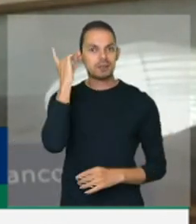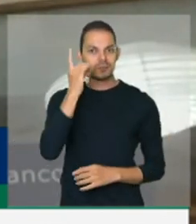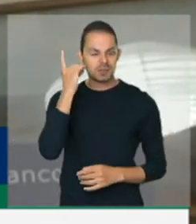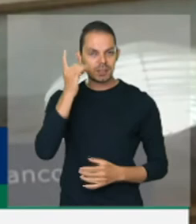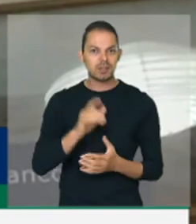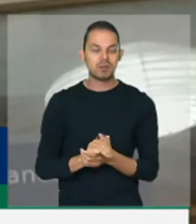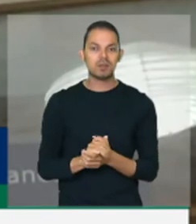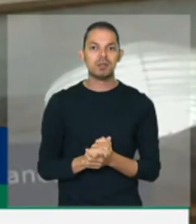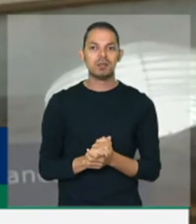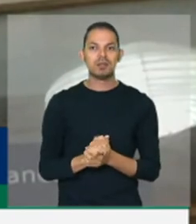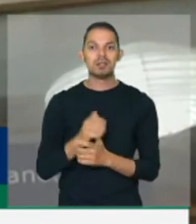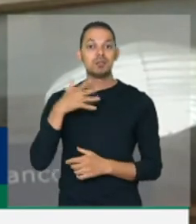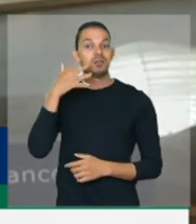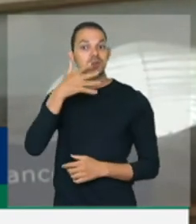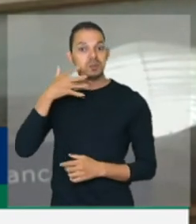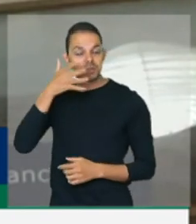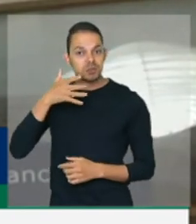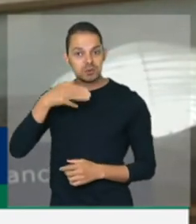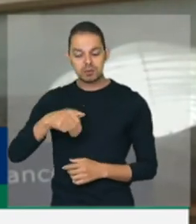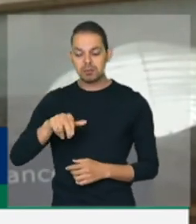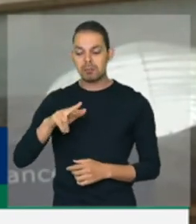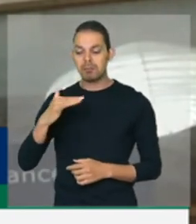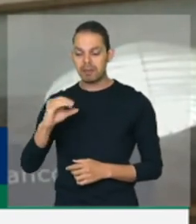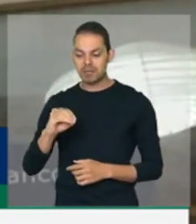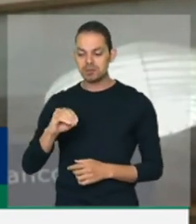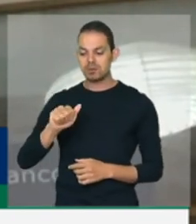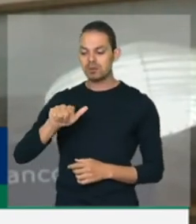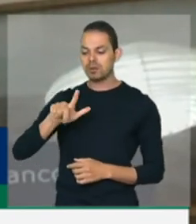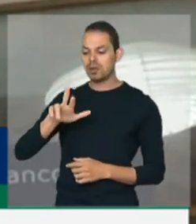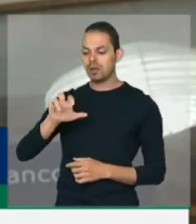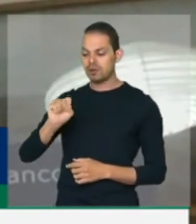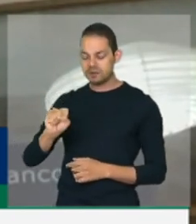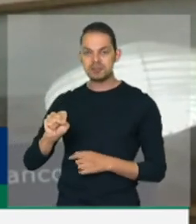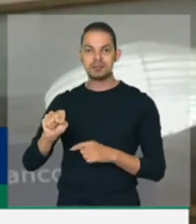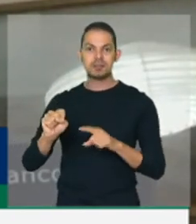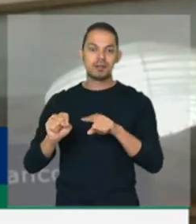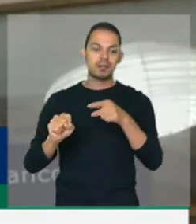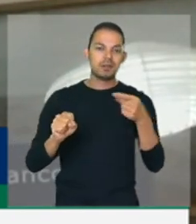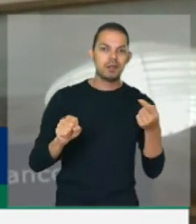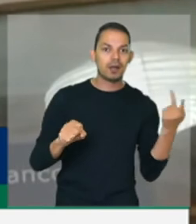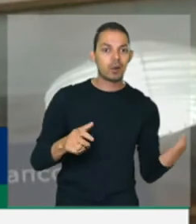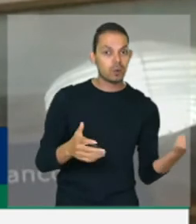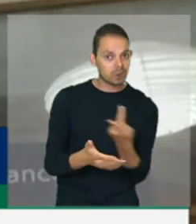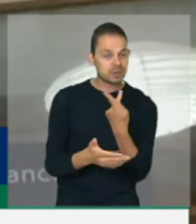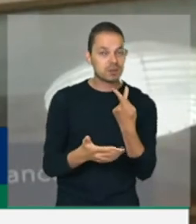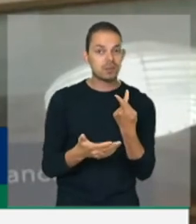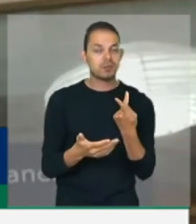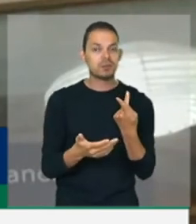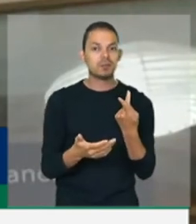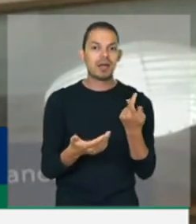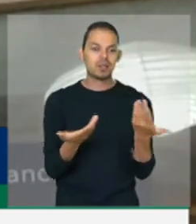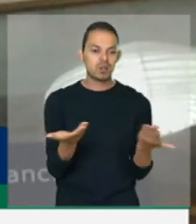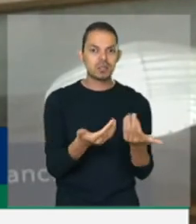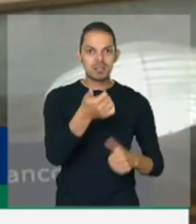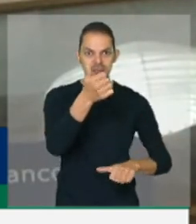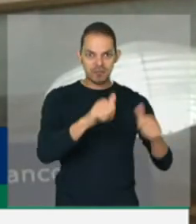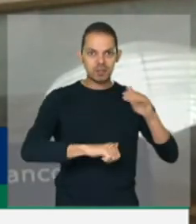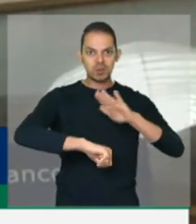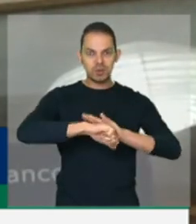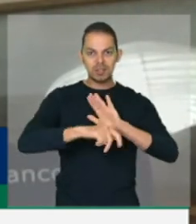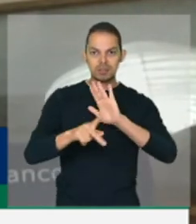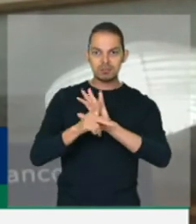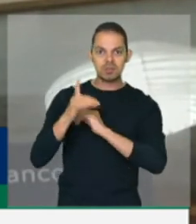discurso de Márcio Moreira Alves e o ocorrido que nós estamos aqui avaliando do crime do